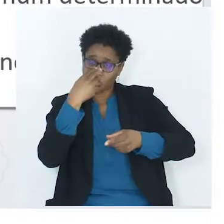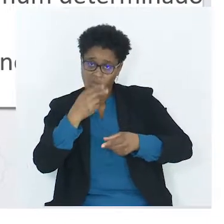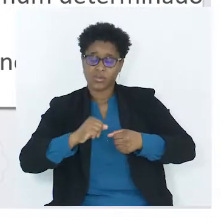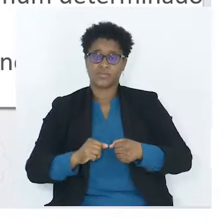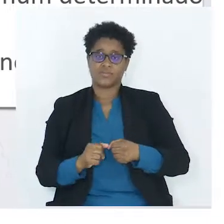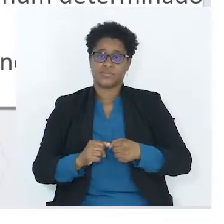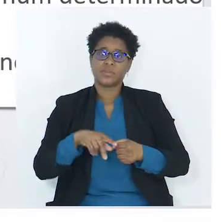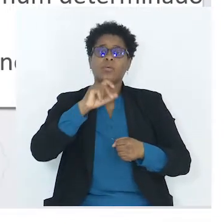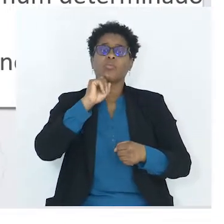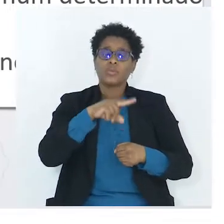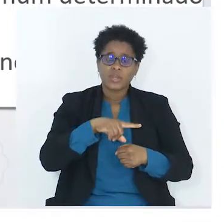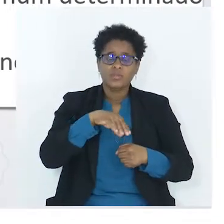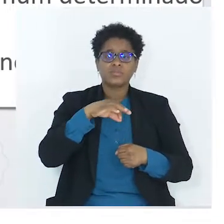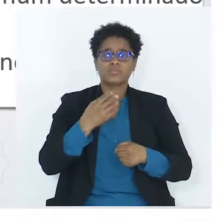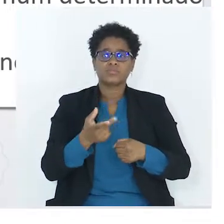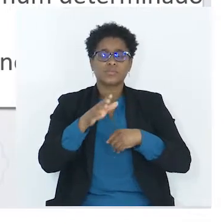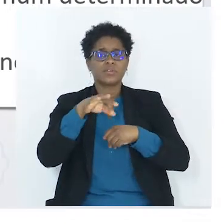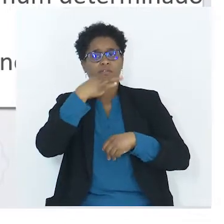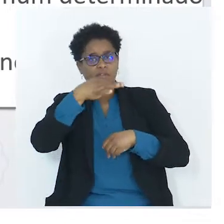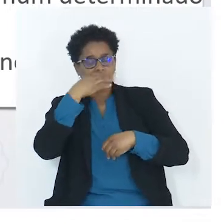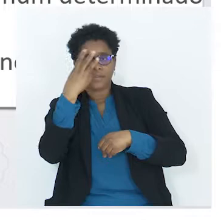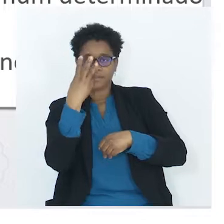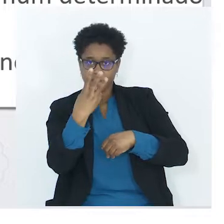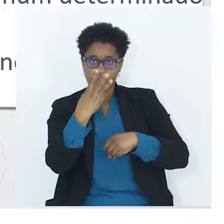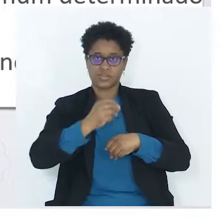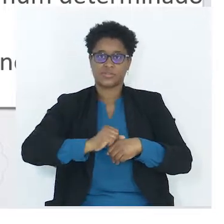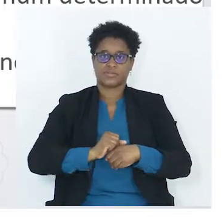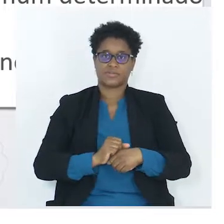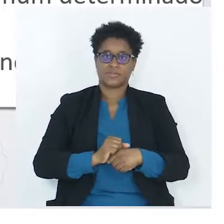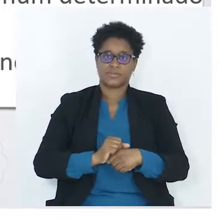história, podemos analisar 3.